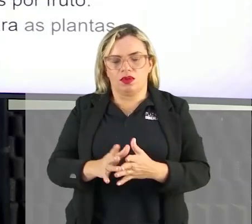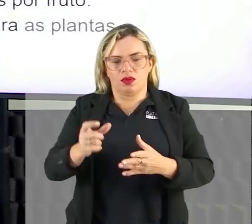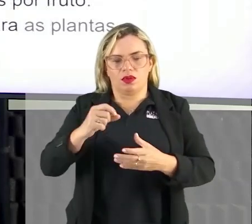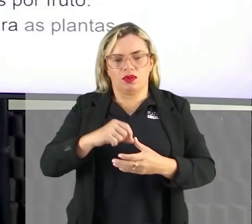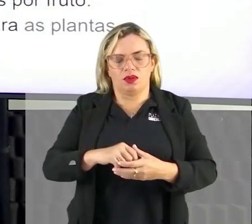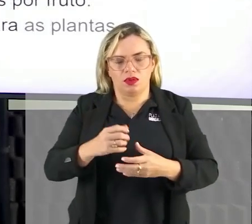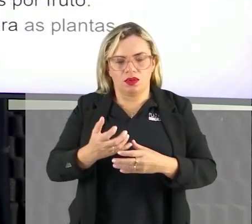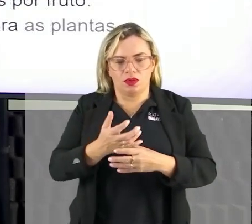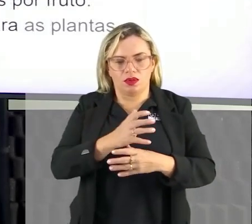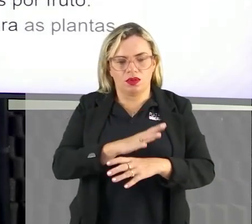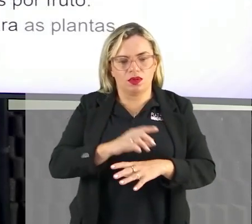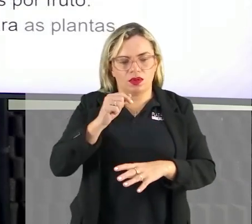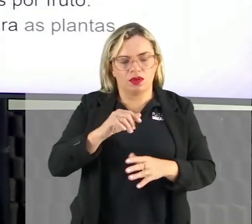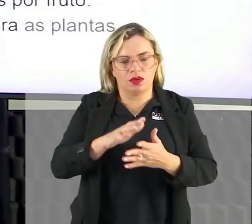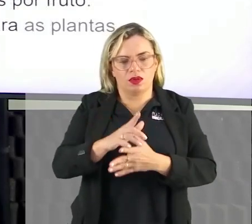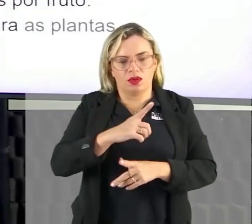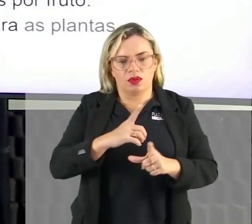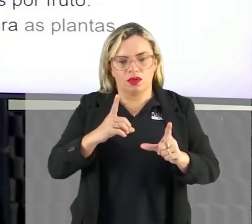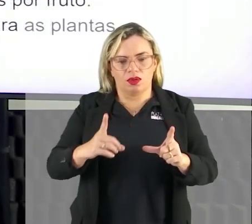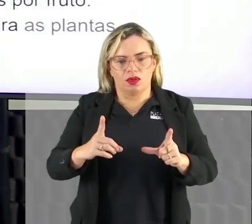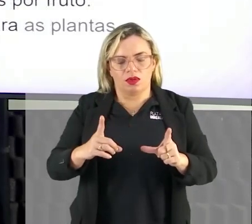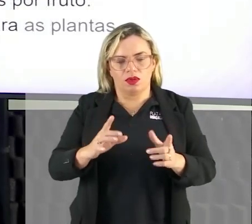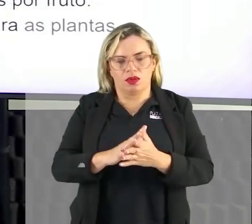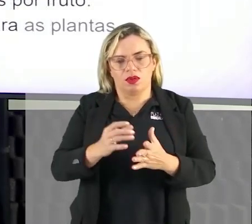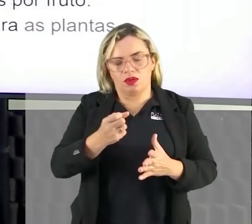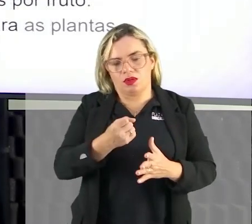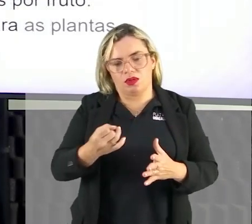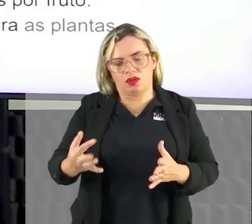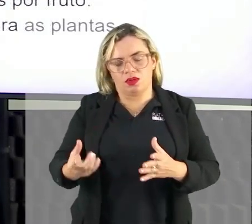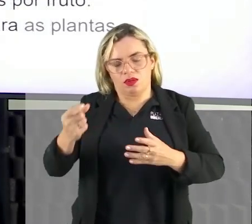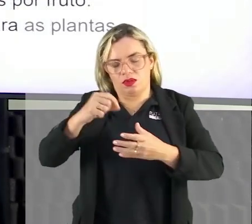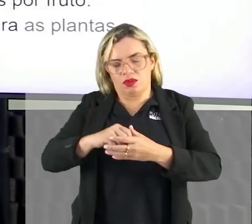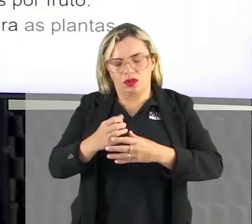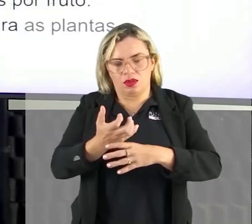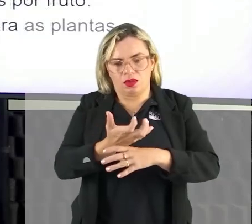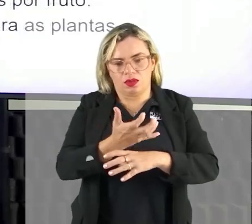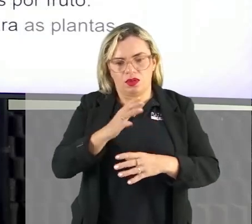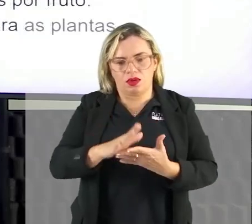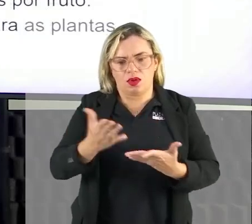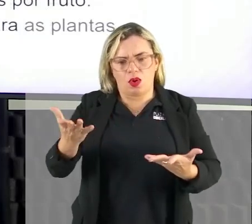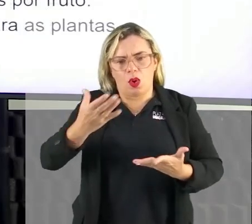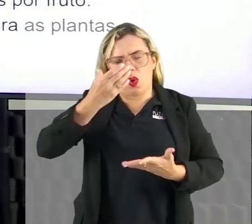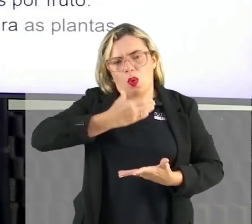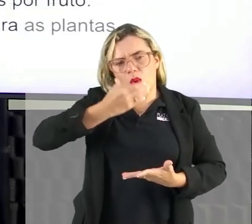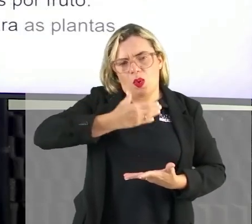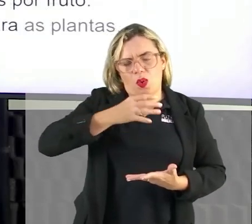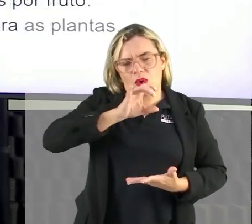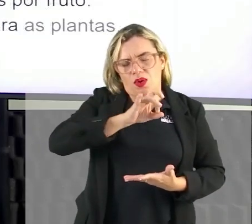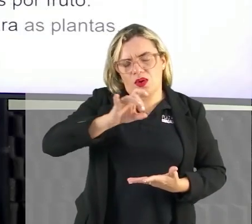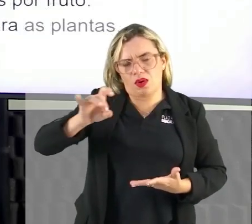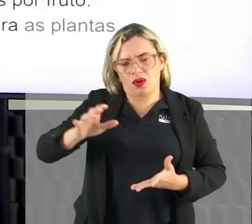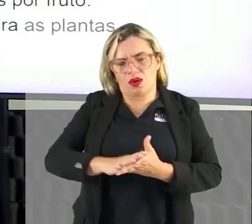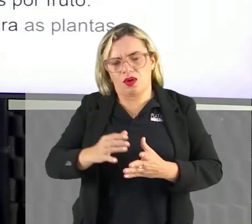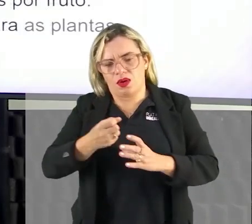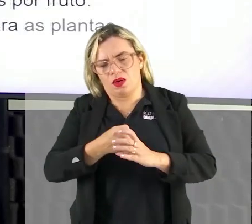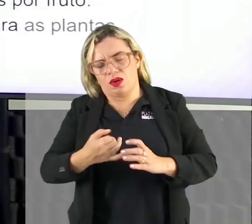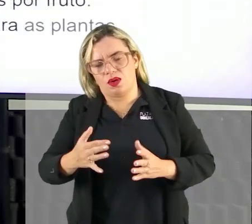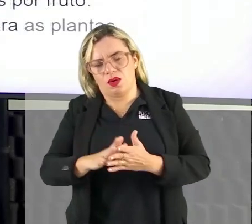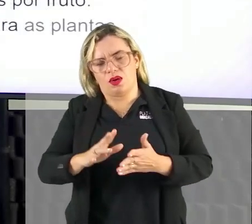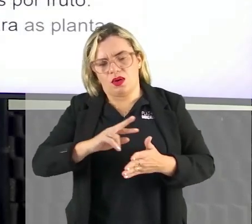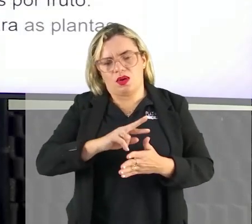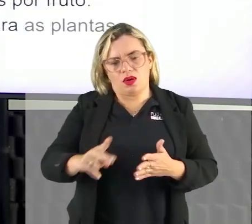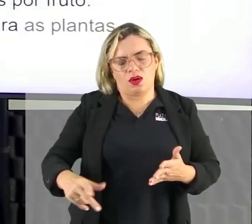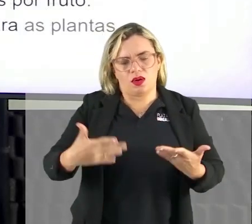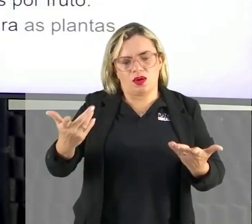sementes, né? Da quantidade de sementes por fruto, não, porque isso é uma condição da característica da espécie. Eu